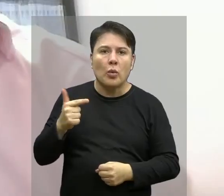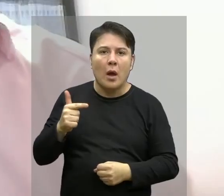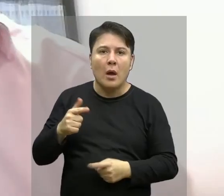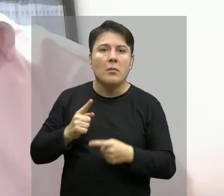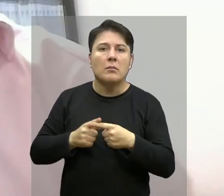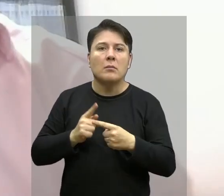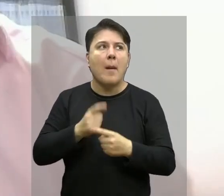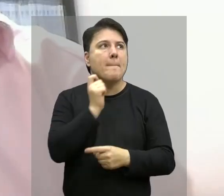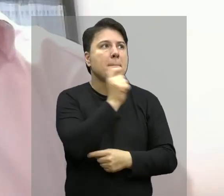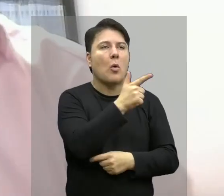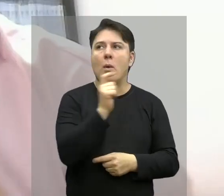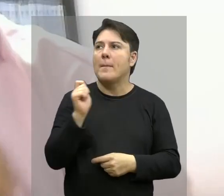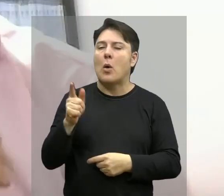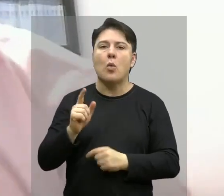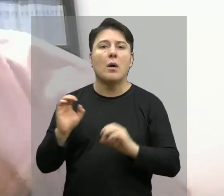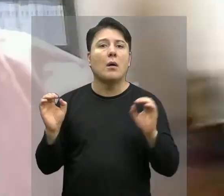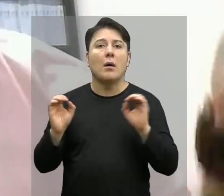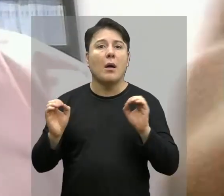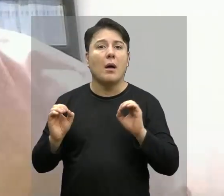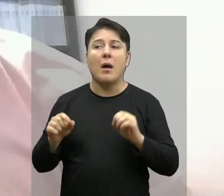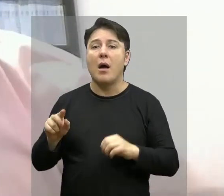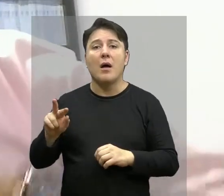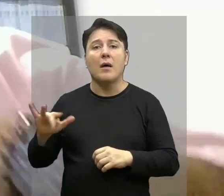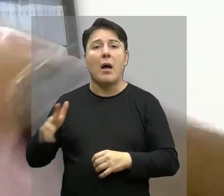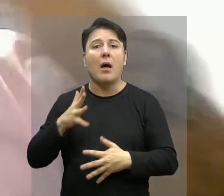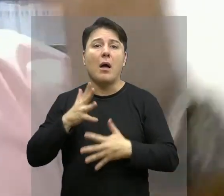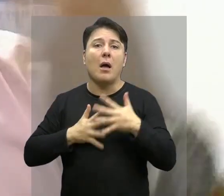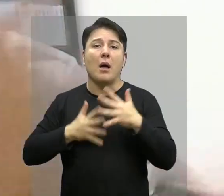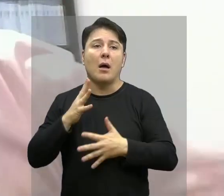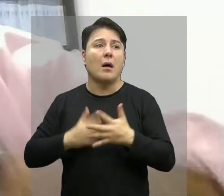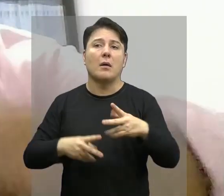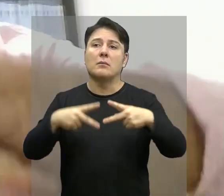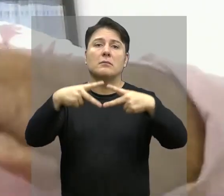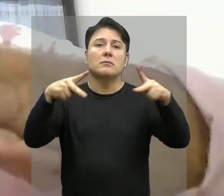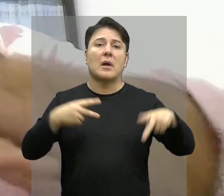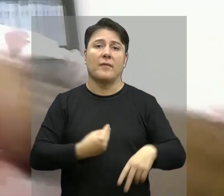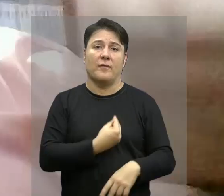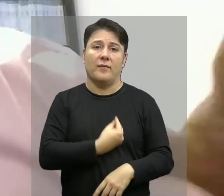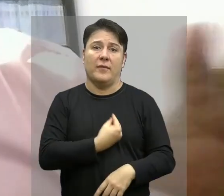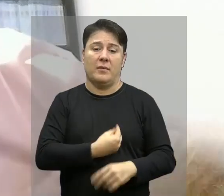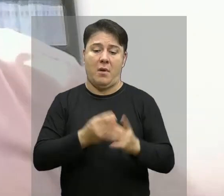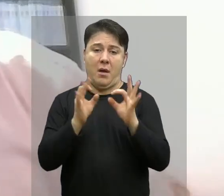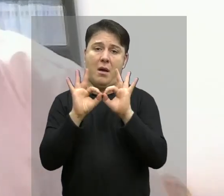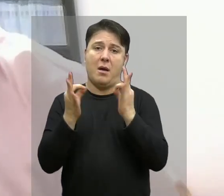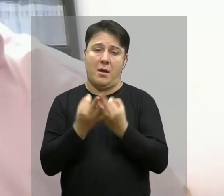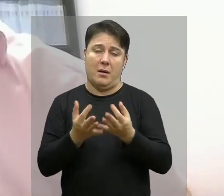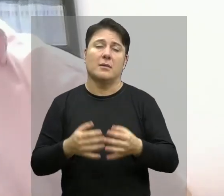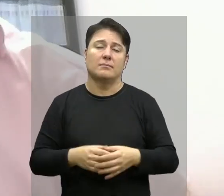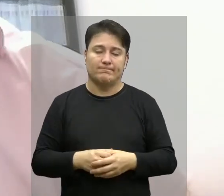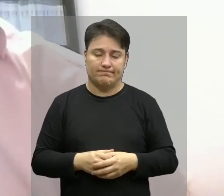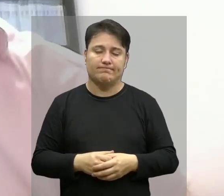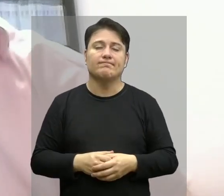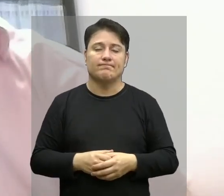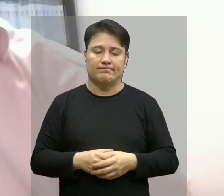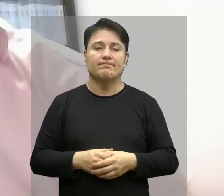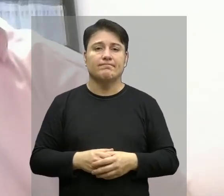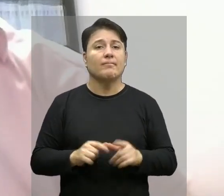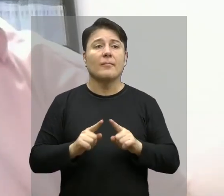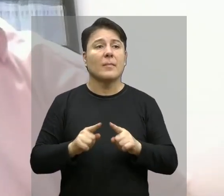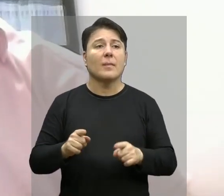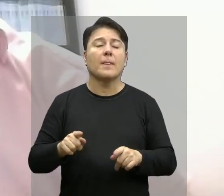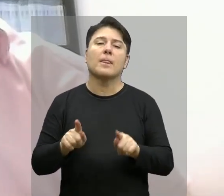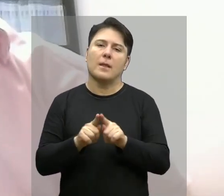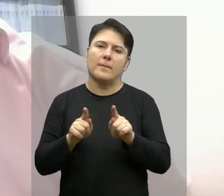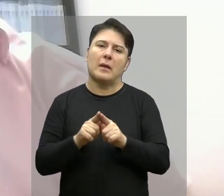não vai ter luz, energia, água, o que comer, o aluguel atrasado, vai afetar a família inteira. E é isso que